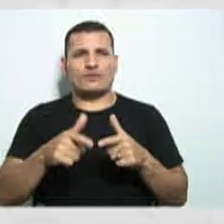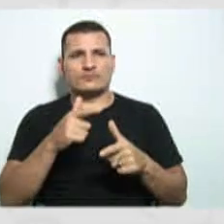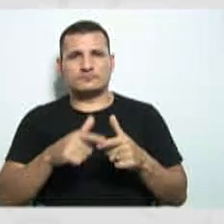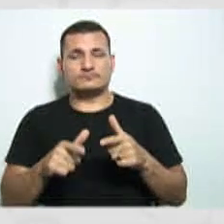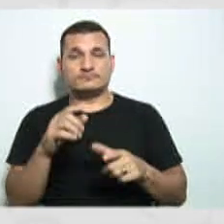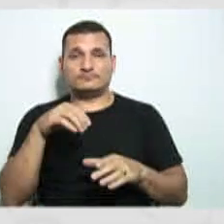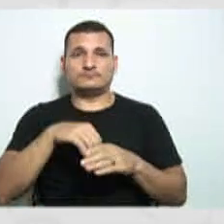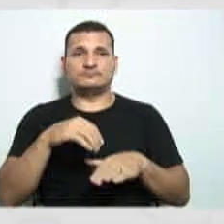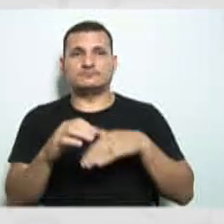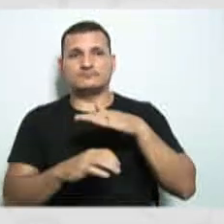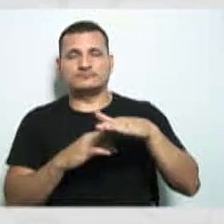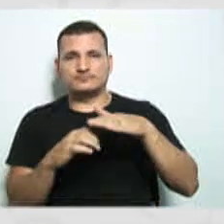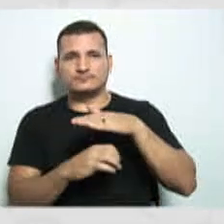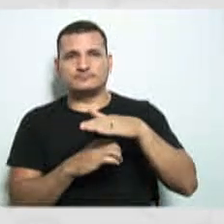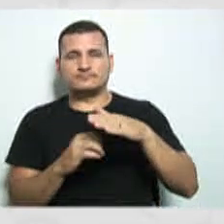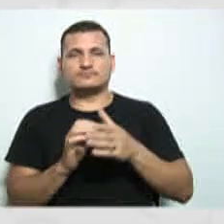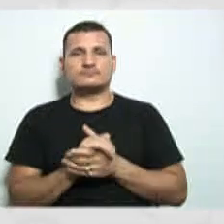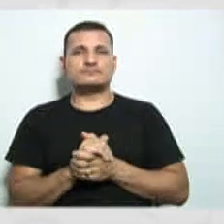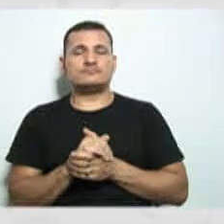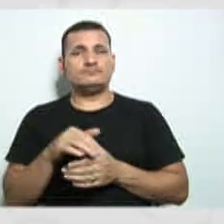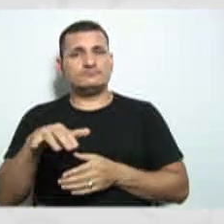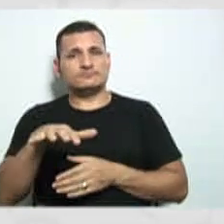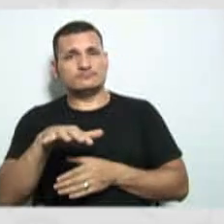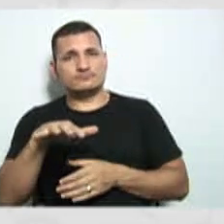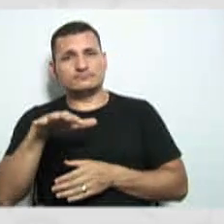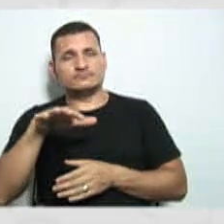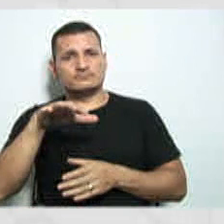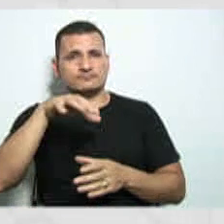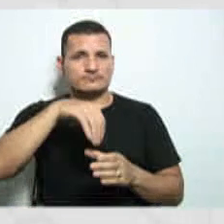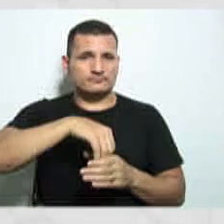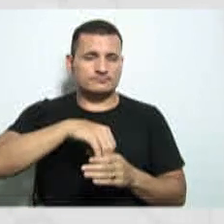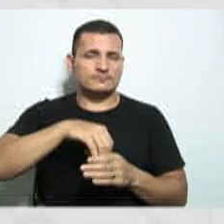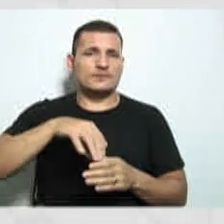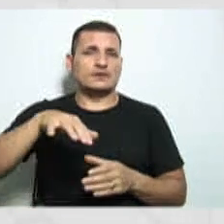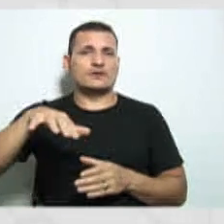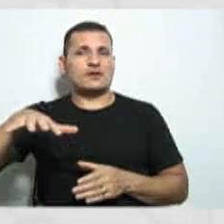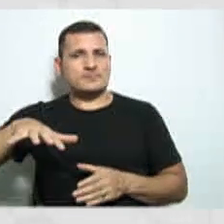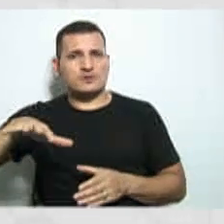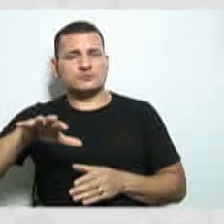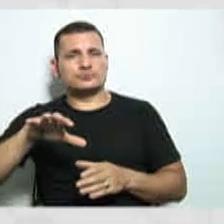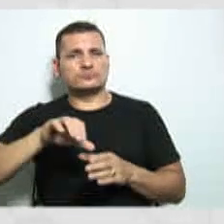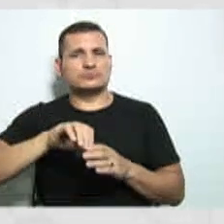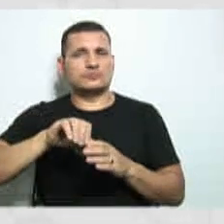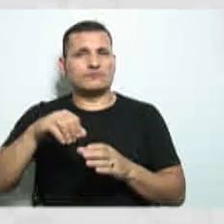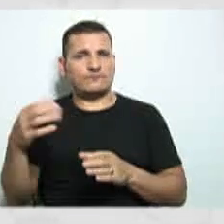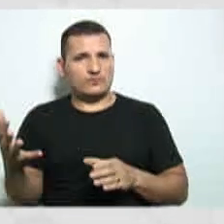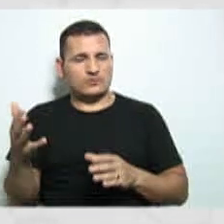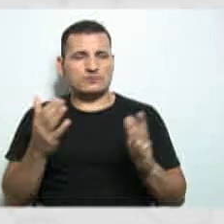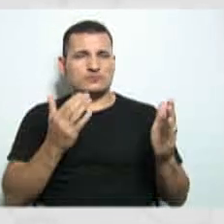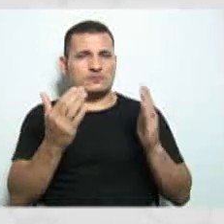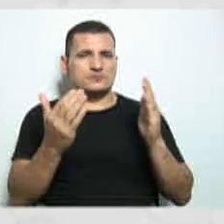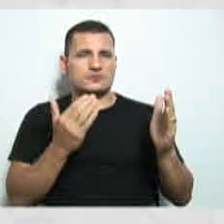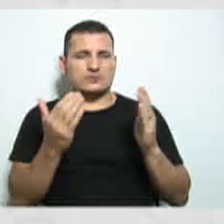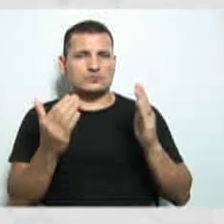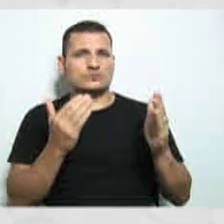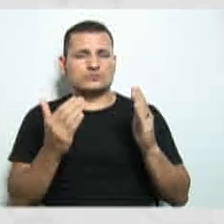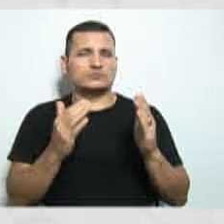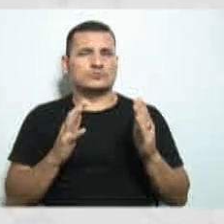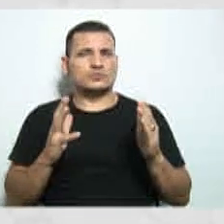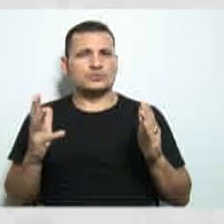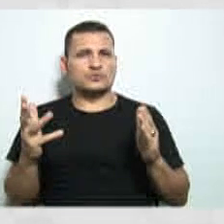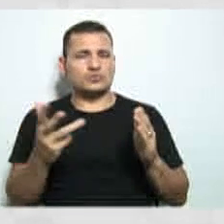da organização, tanto no ambiente interno como no externo, né? Analisando a situação gerencial por